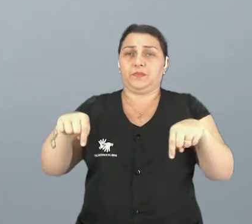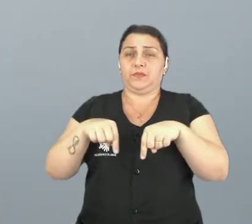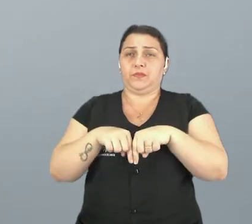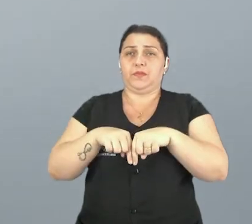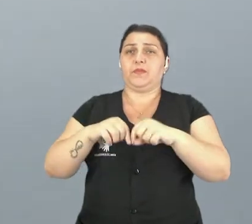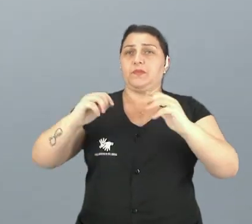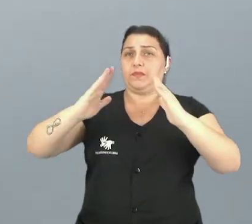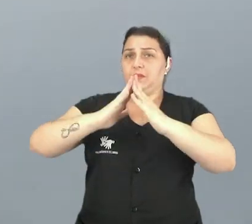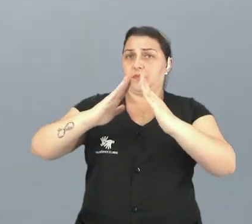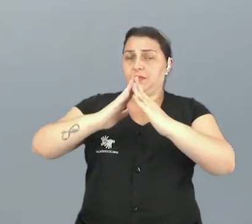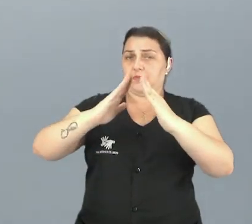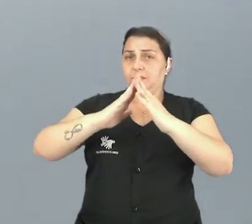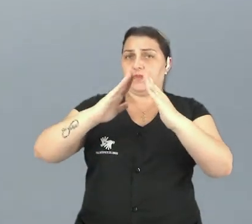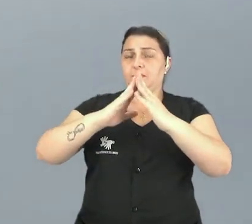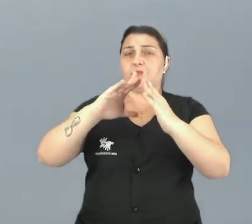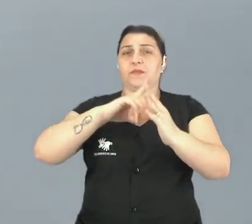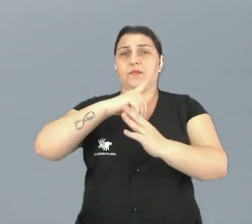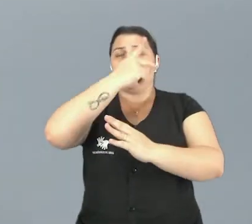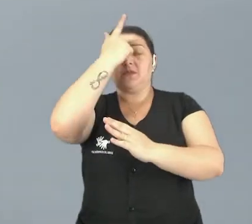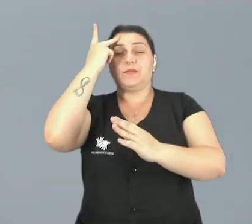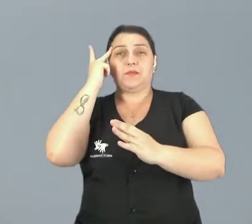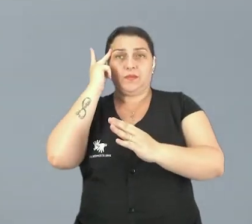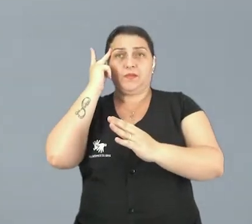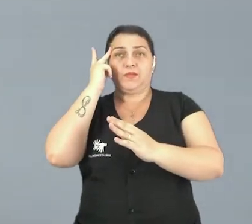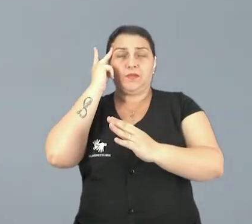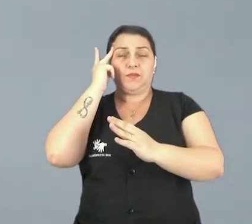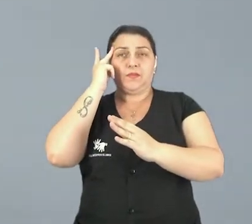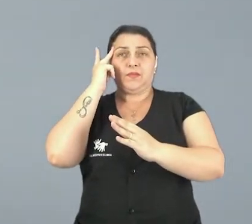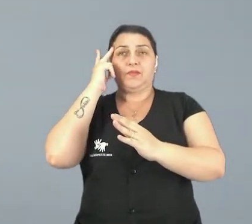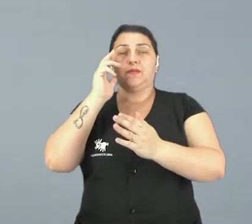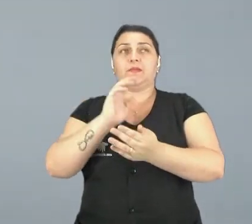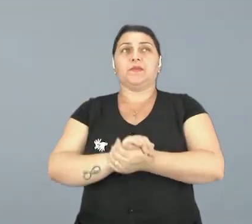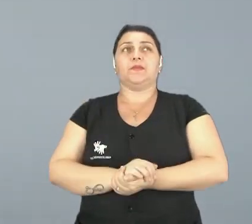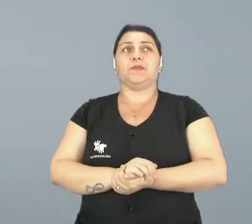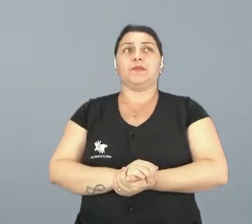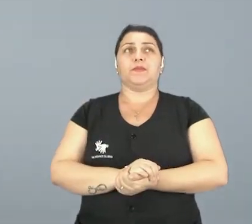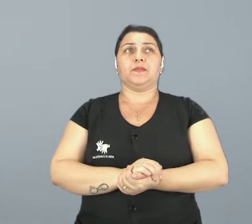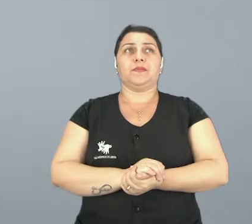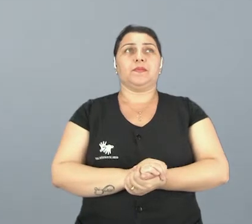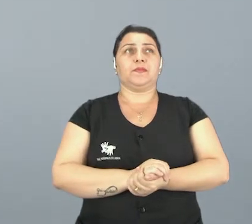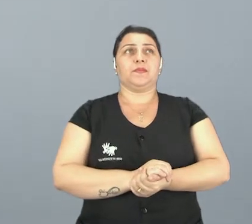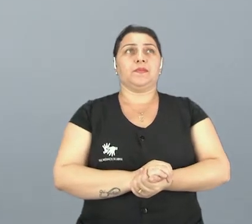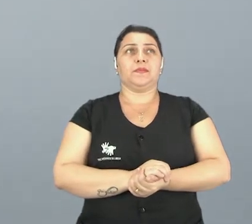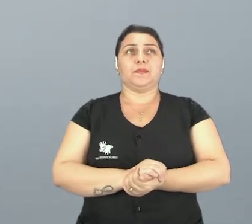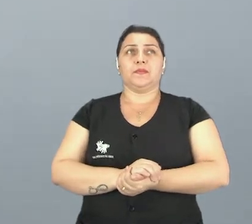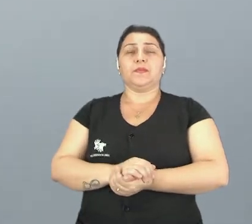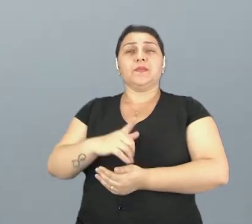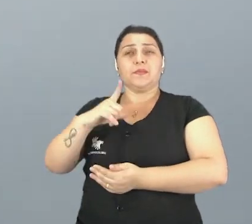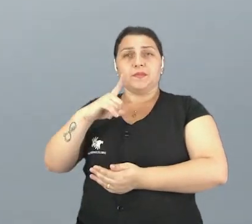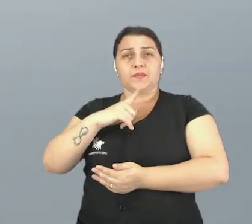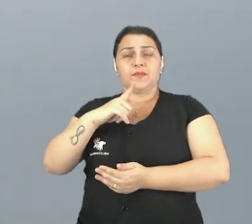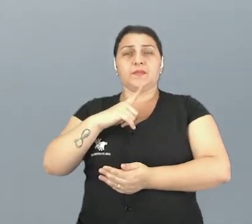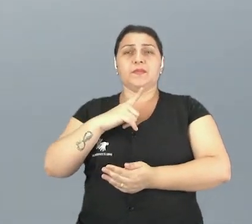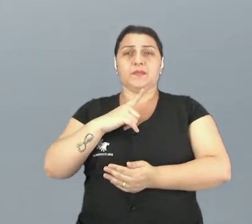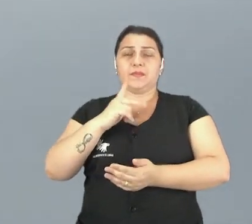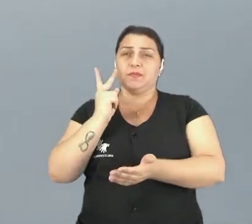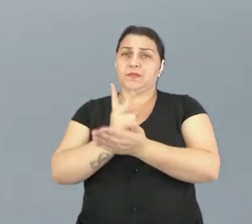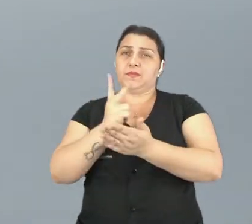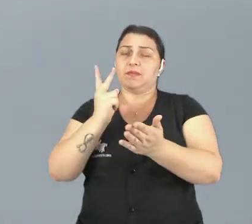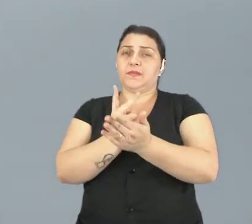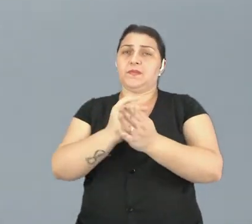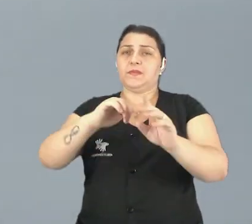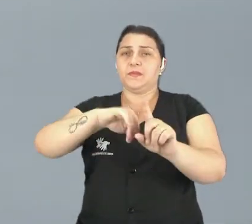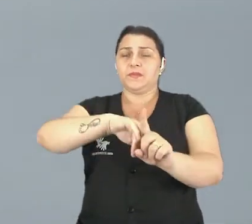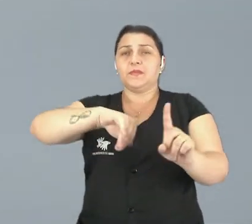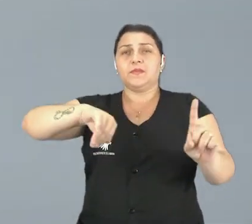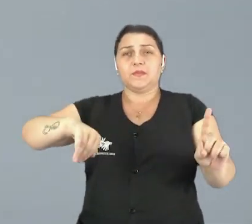no quintal, tem pessoas que moram em quintais que eles, né, têm uma parte, deixa sempre uma